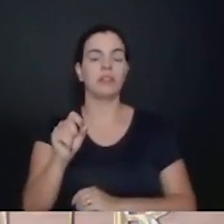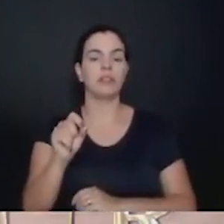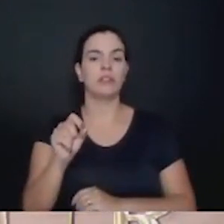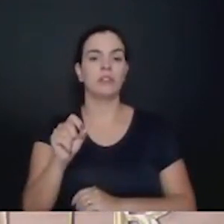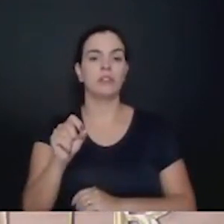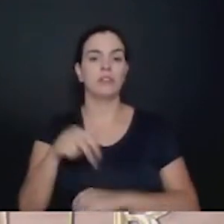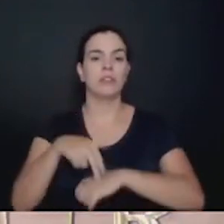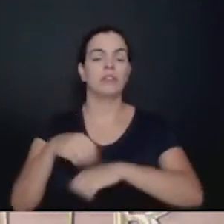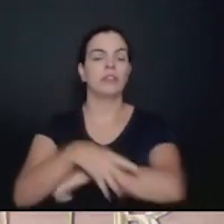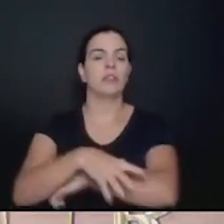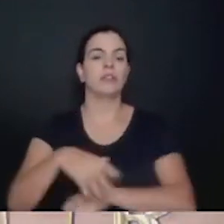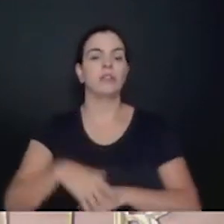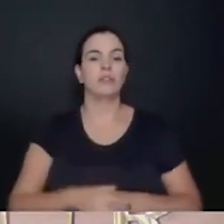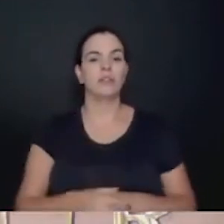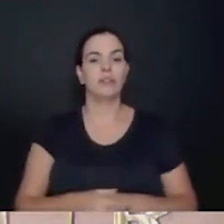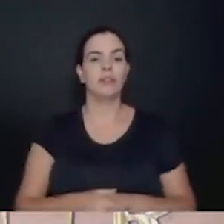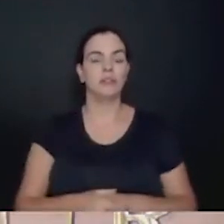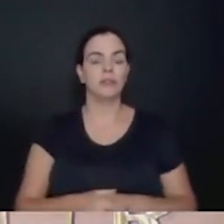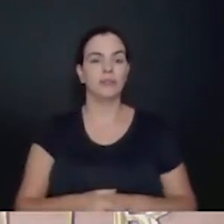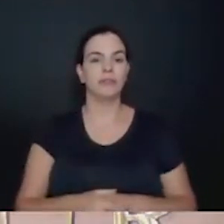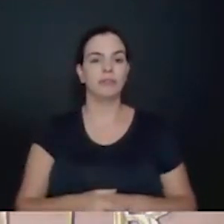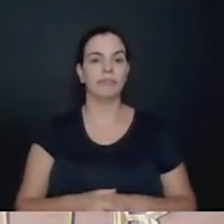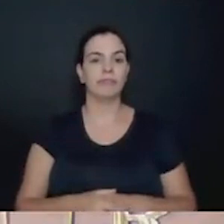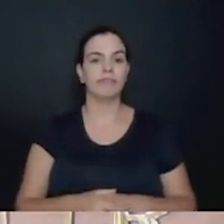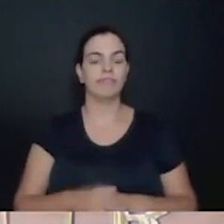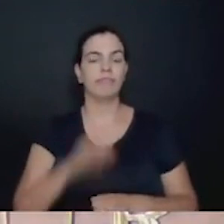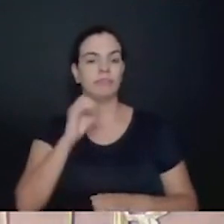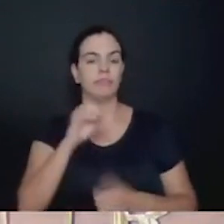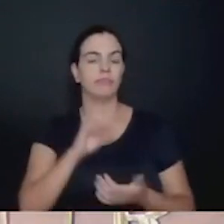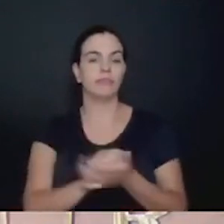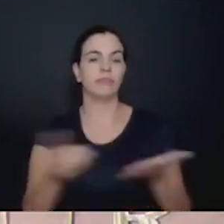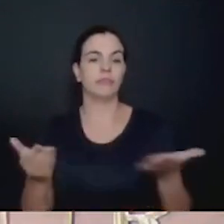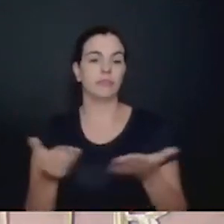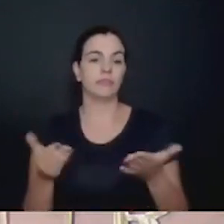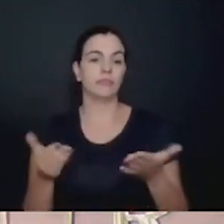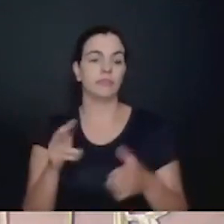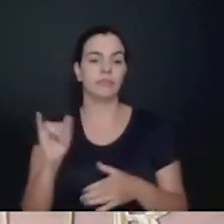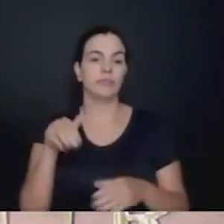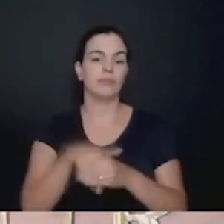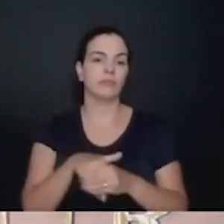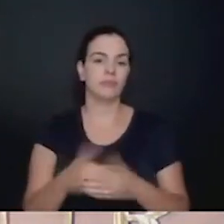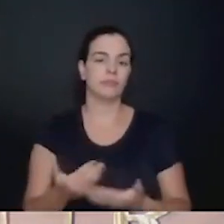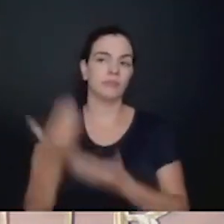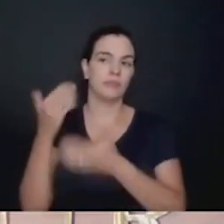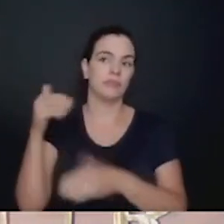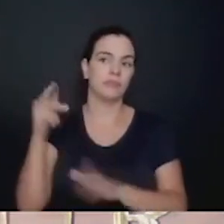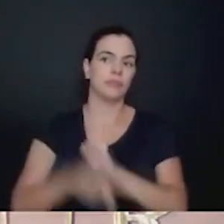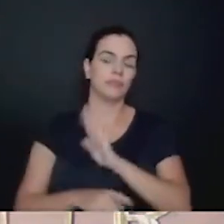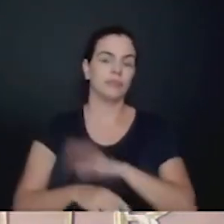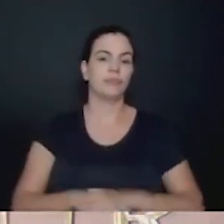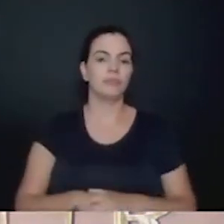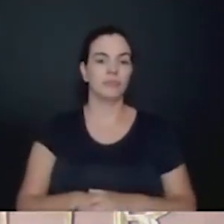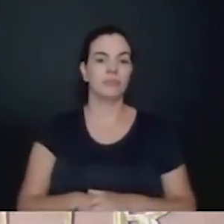Pergunto-se algum vereador gostaria de encaminhar a votação. Não há escrito, então, vamos votar o projeto. E ressalvada a